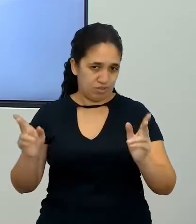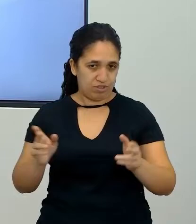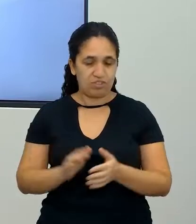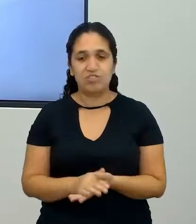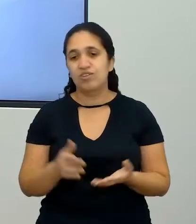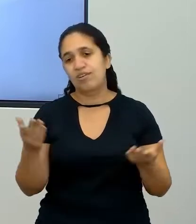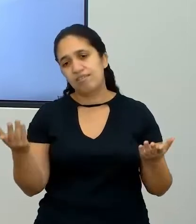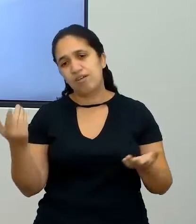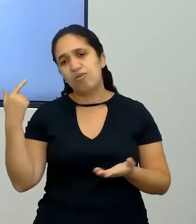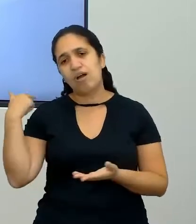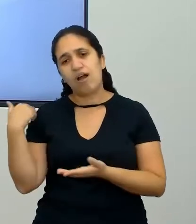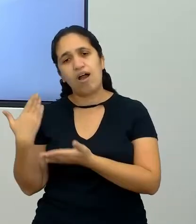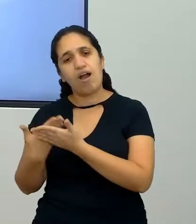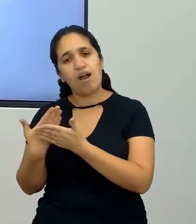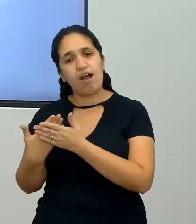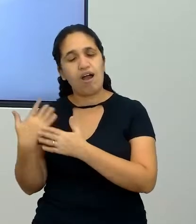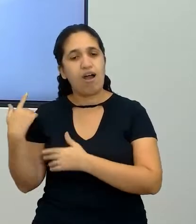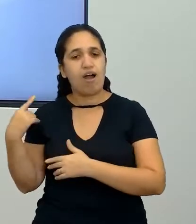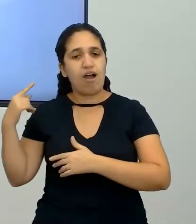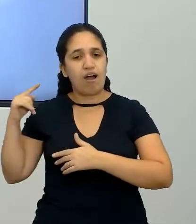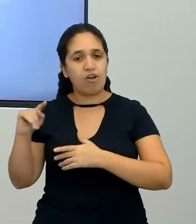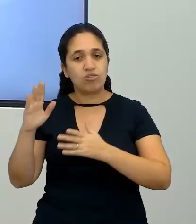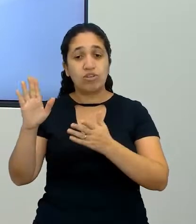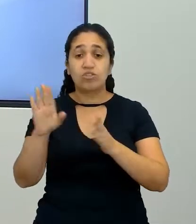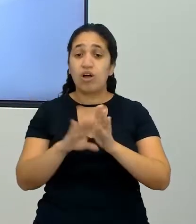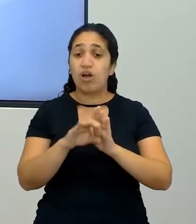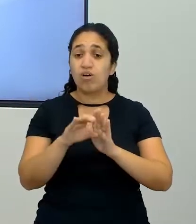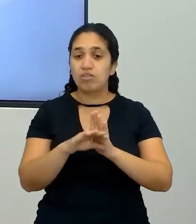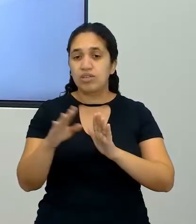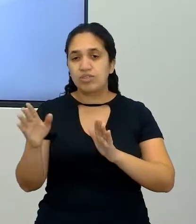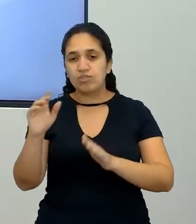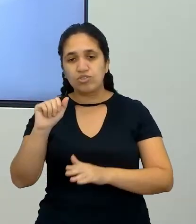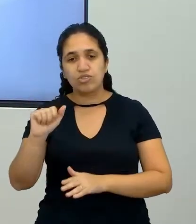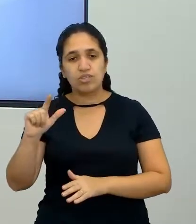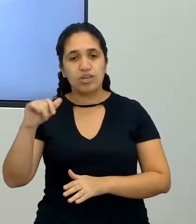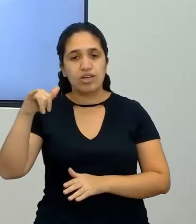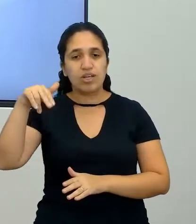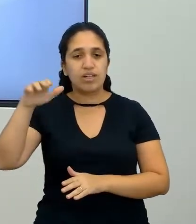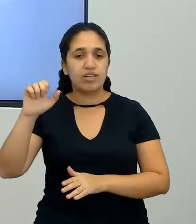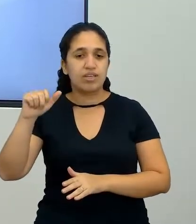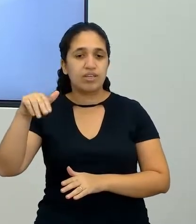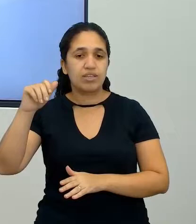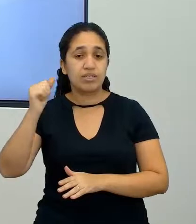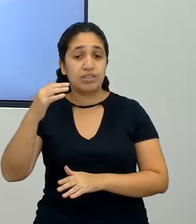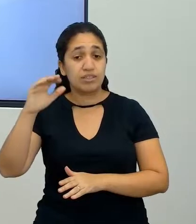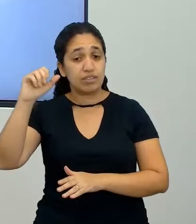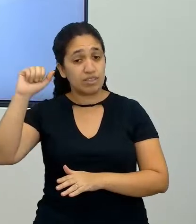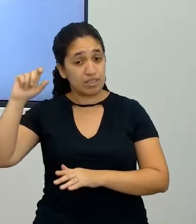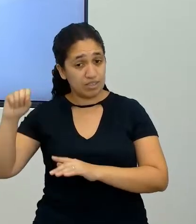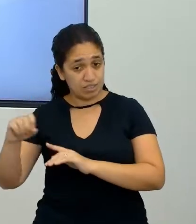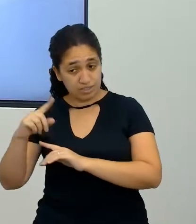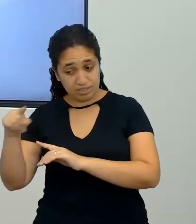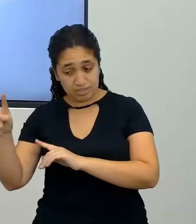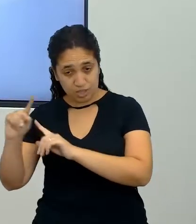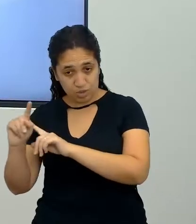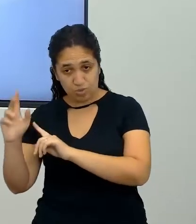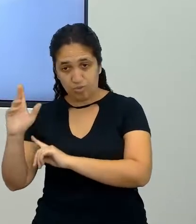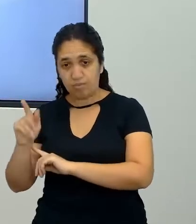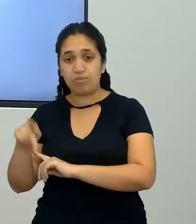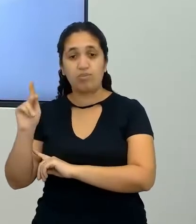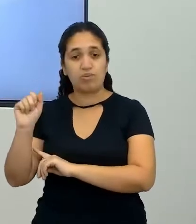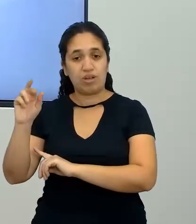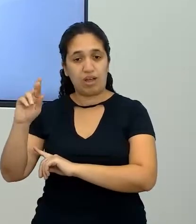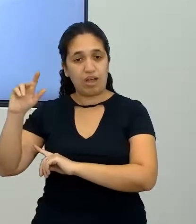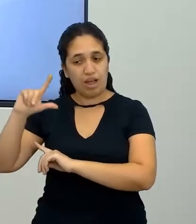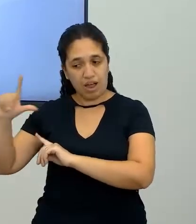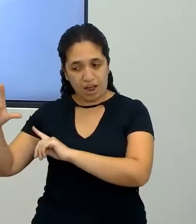vim falando na última aula é que o conceito de alienação para o Karl Marx, diferentemente do conceito